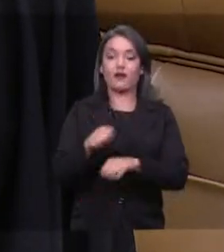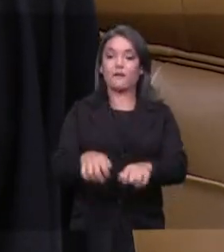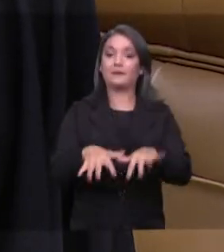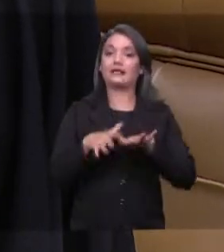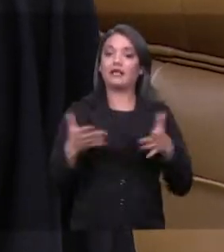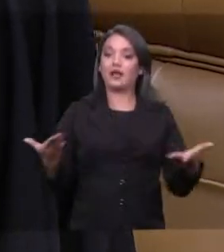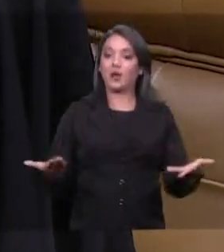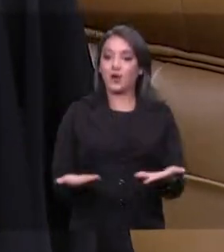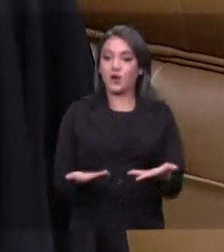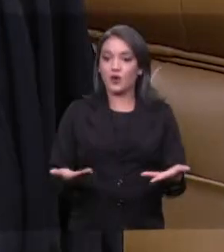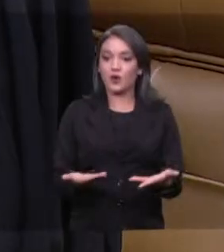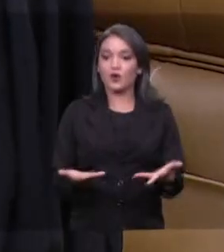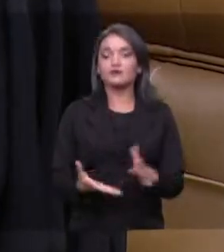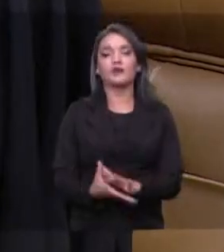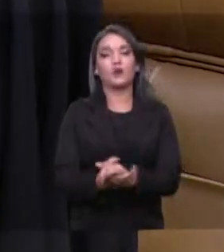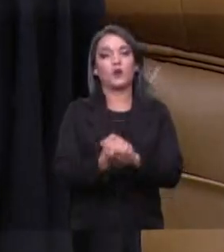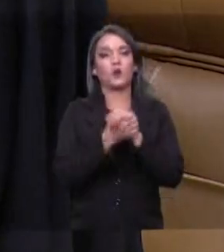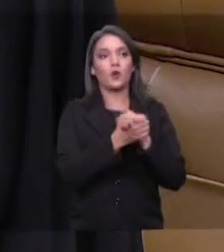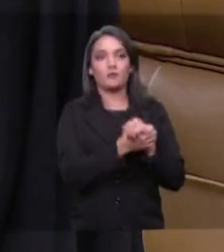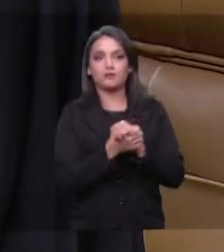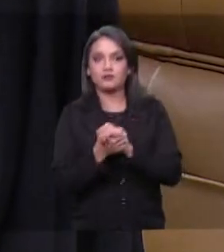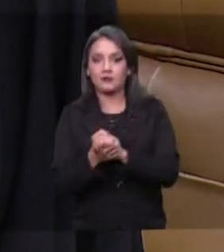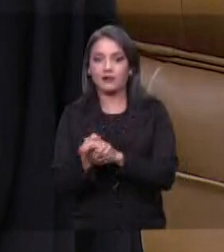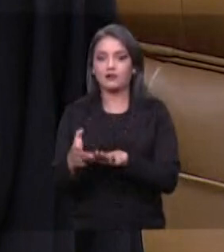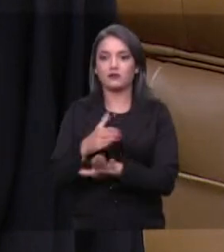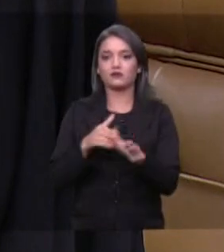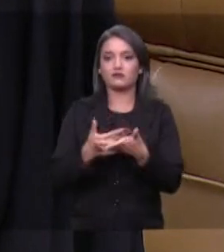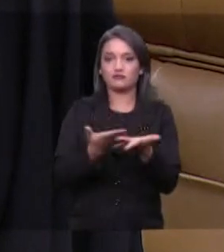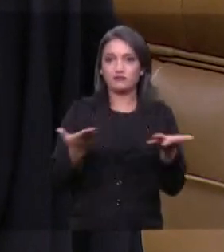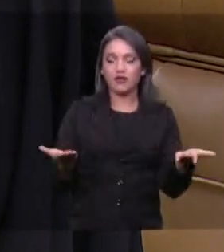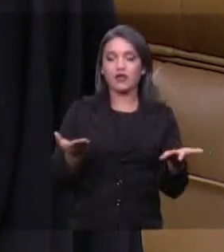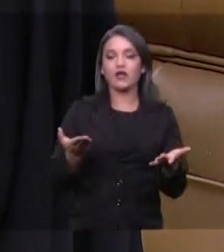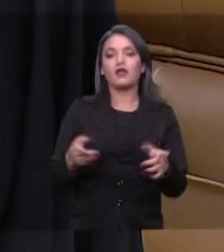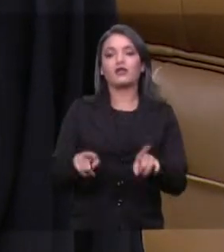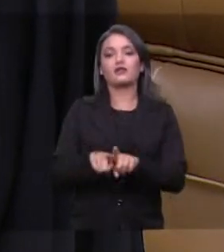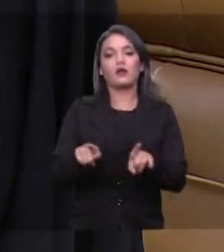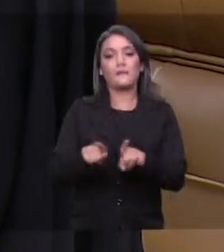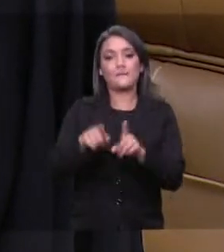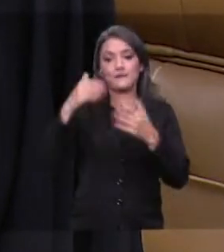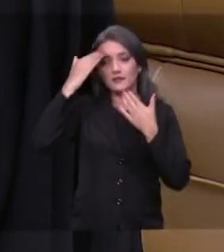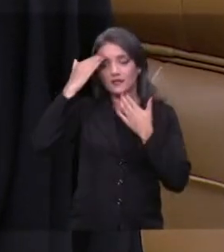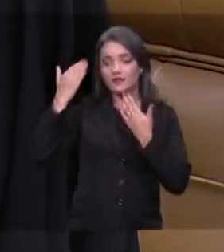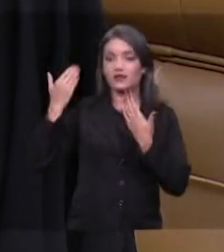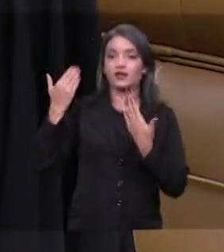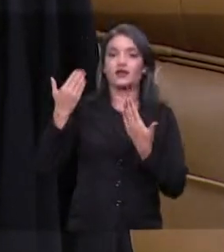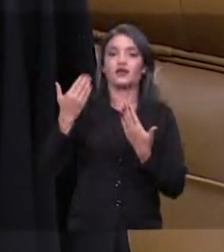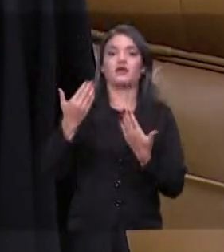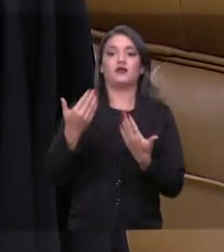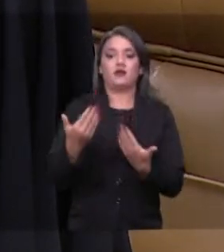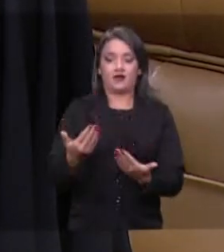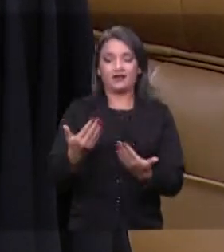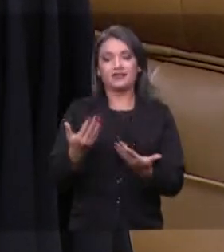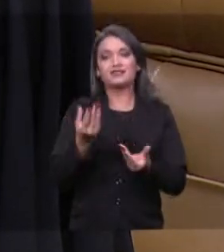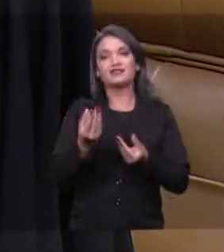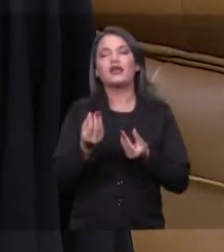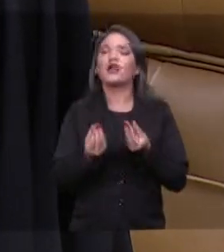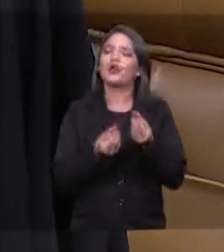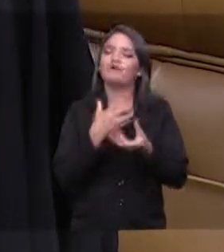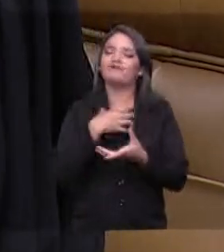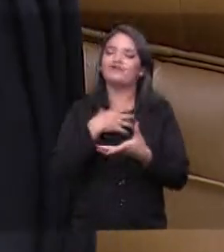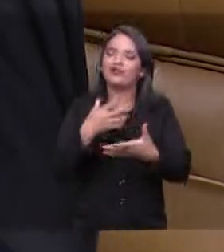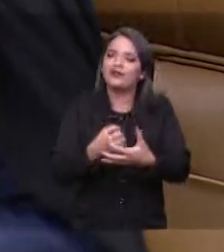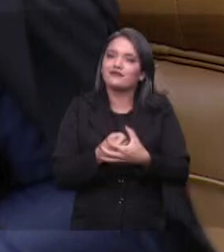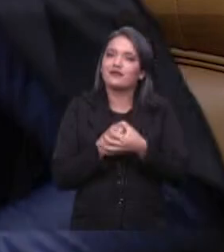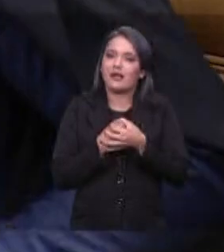quero cumprimentar Vossas Excelências e registrar o meu agradecimento pela generosa acolhida que tive nesse